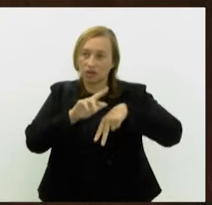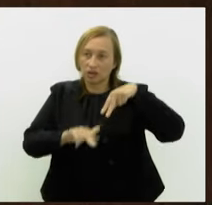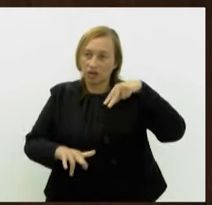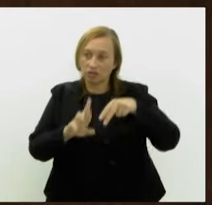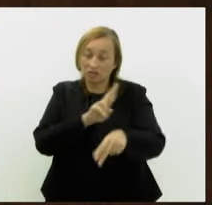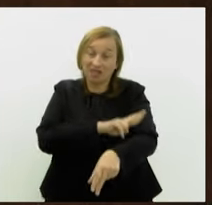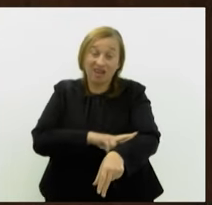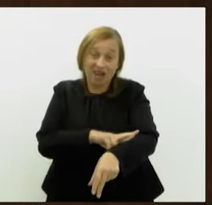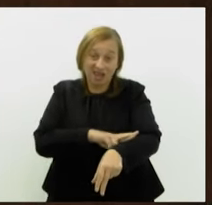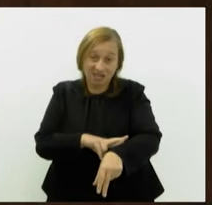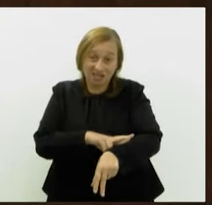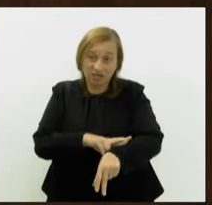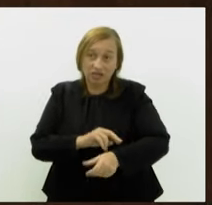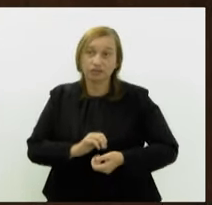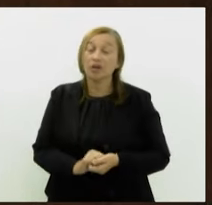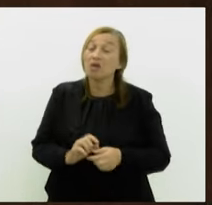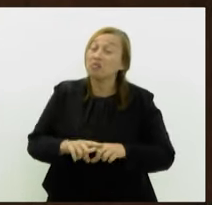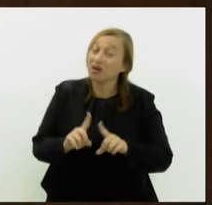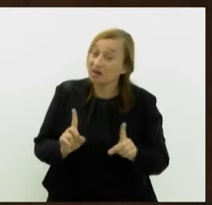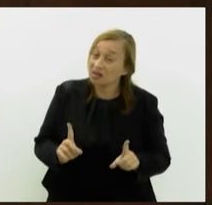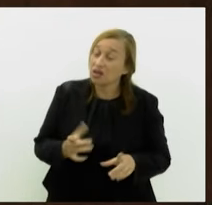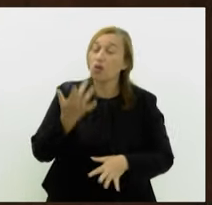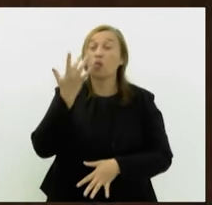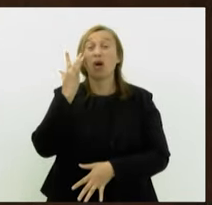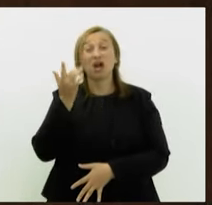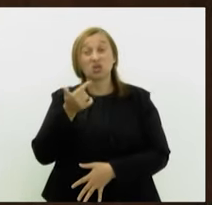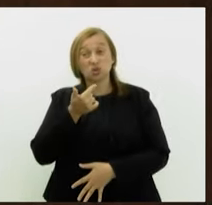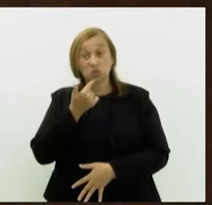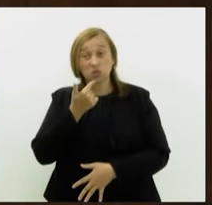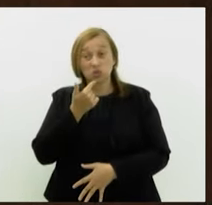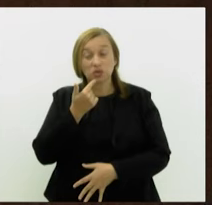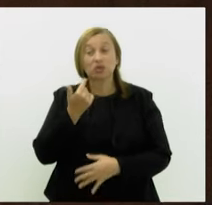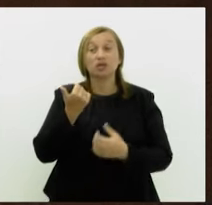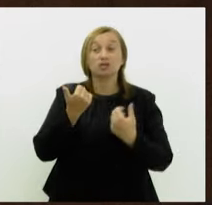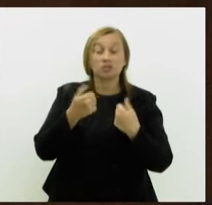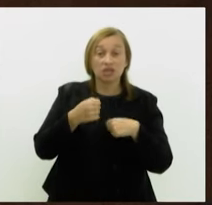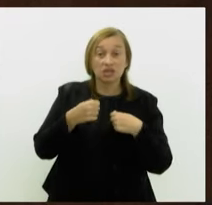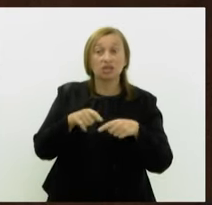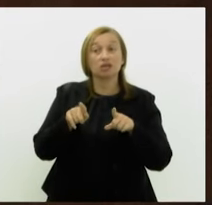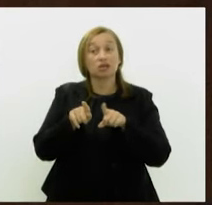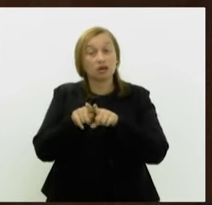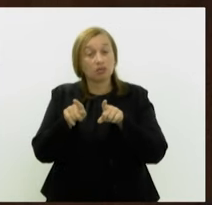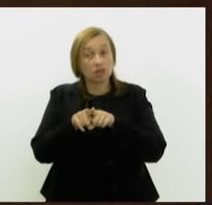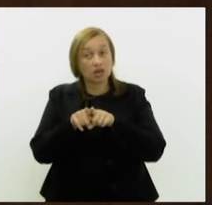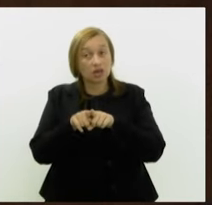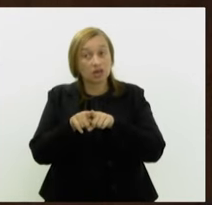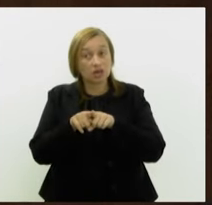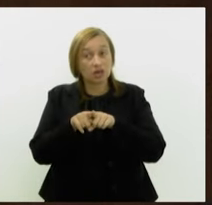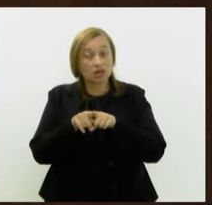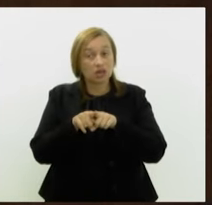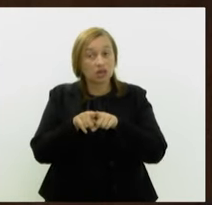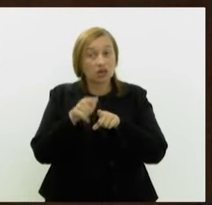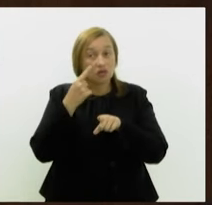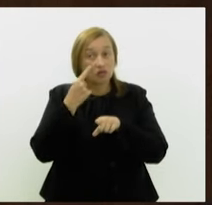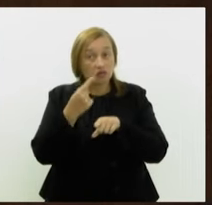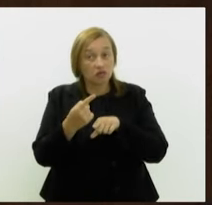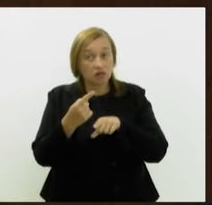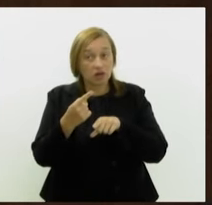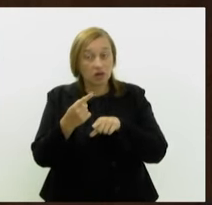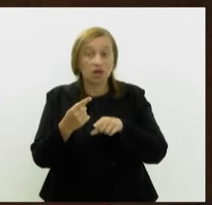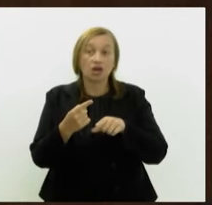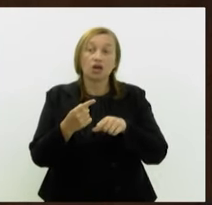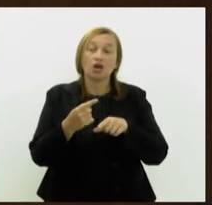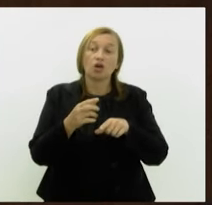raça. Mas eu acho que deve ser considerado também a origem,